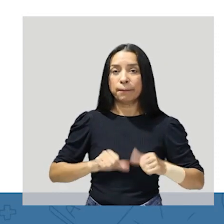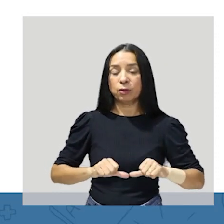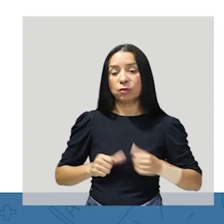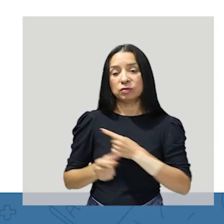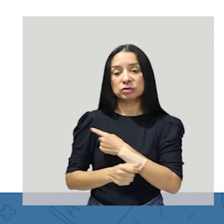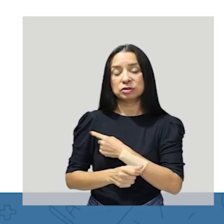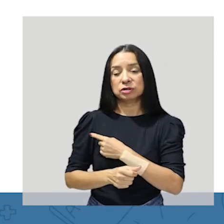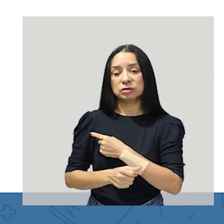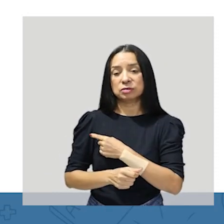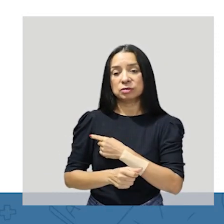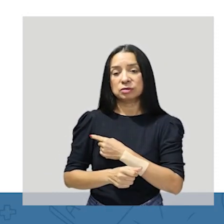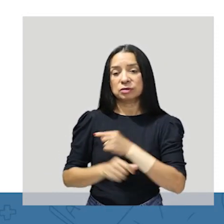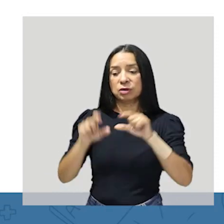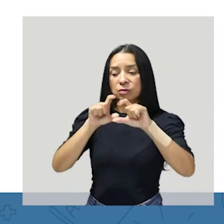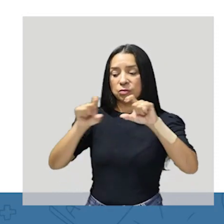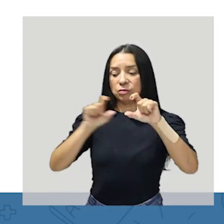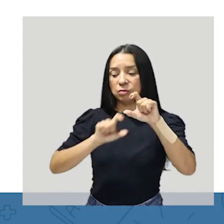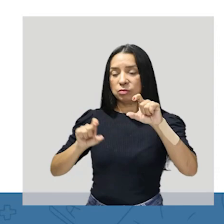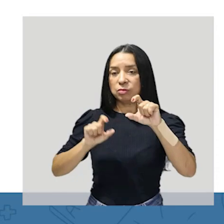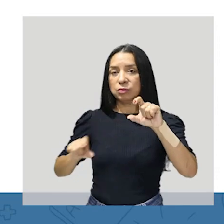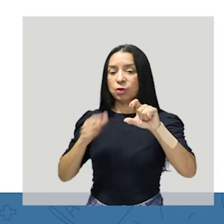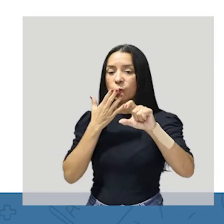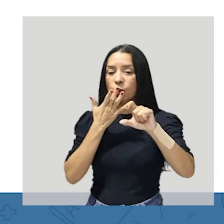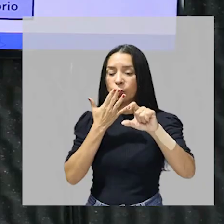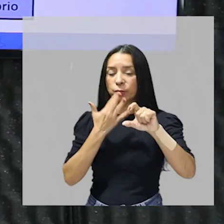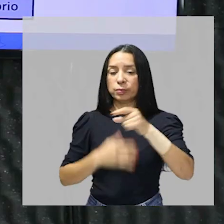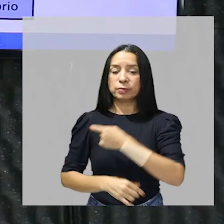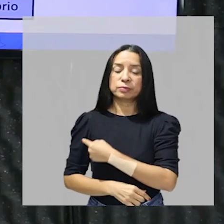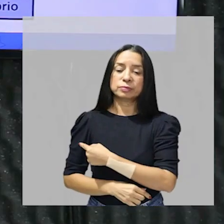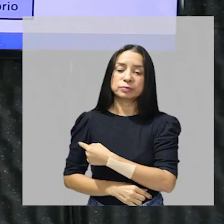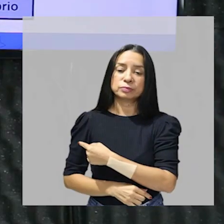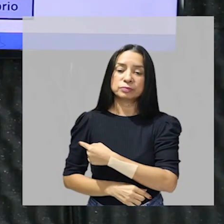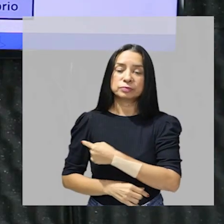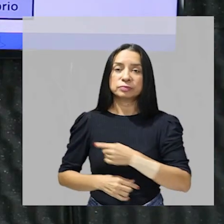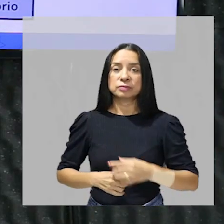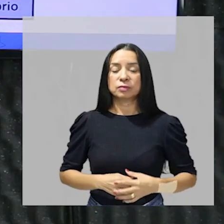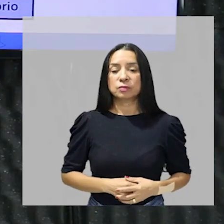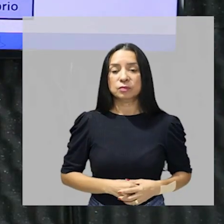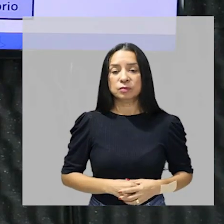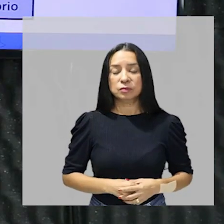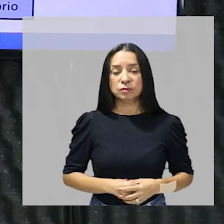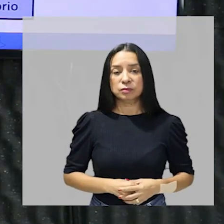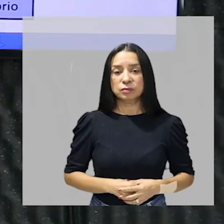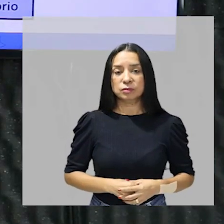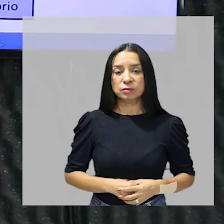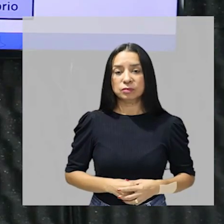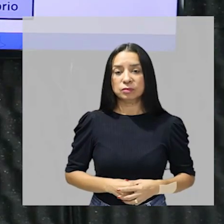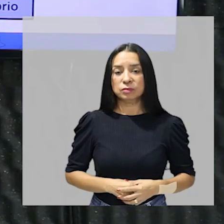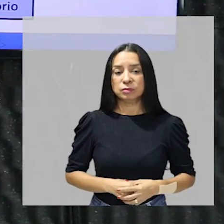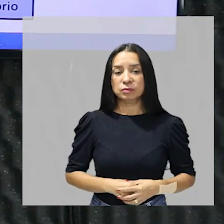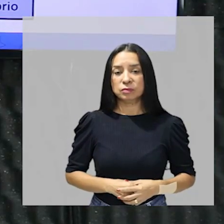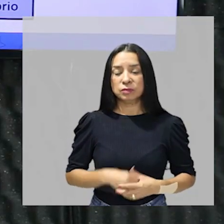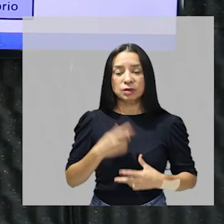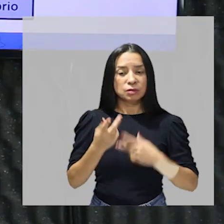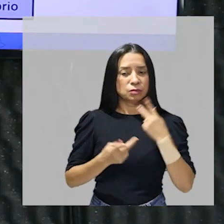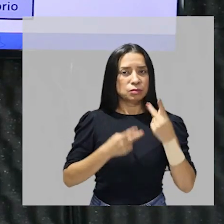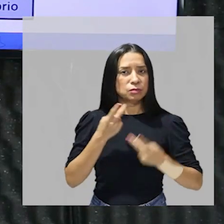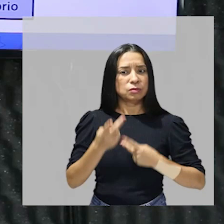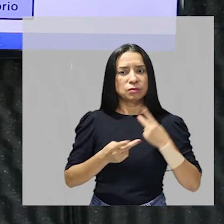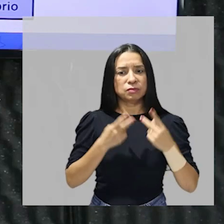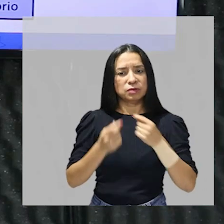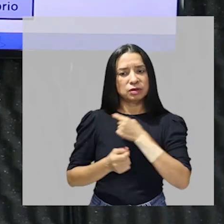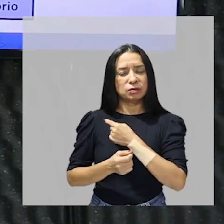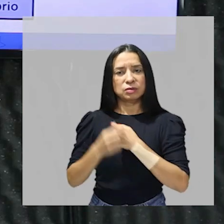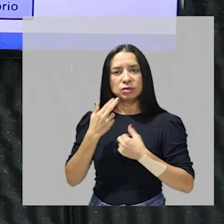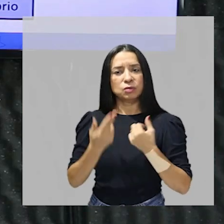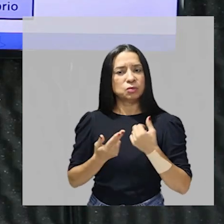cavalo, as barras assimétricas e a trave de equilíbrio. Galera, eu vou falar uma coisa aqui para vocês, e não é machismo, não é